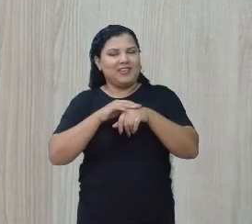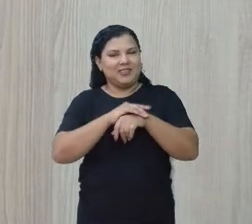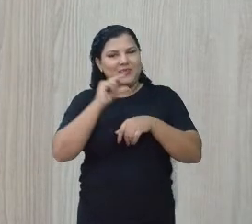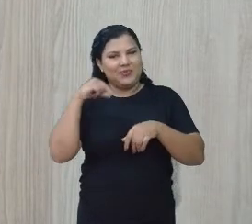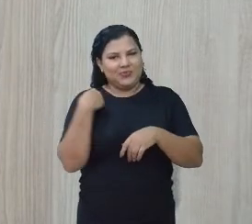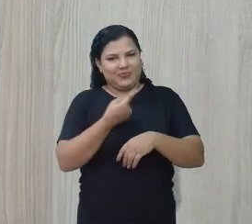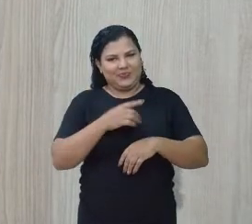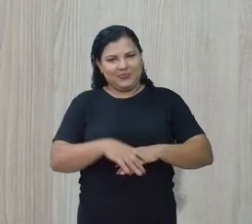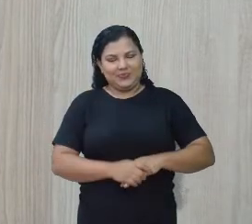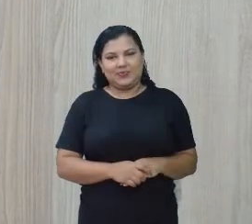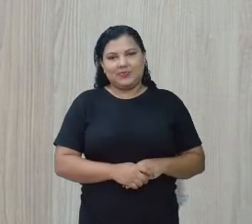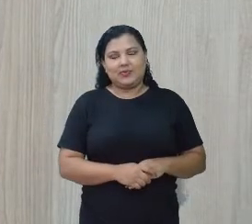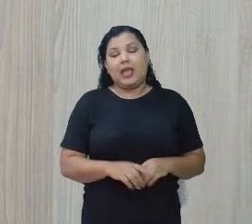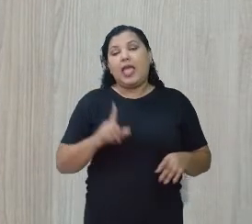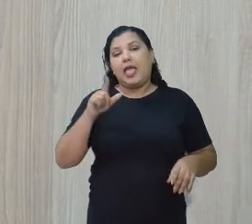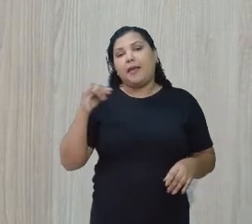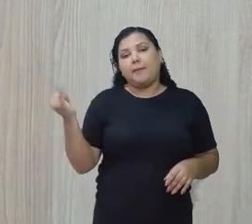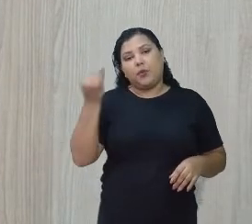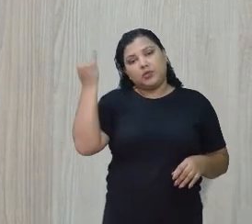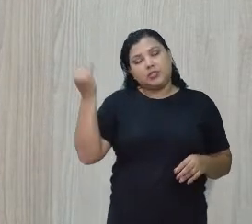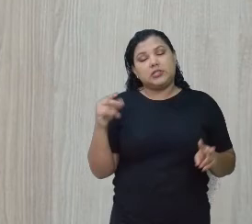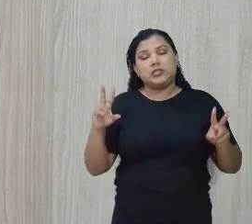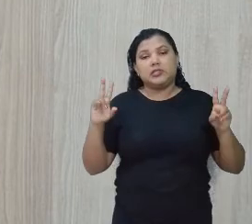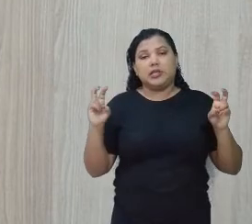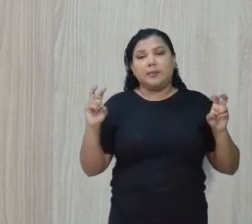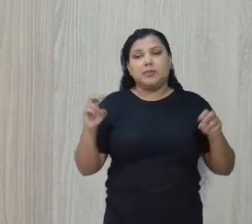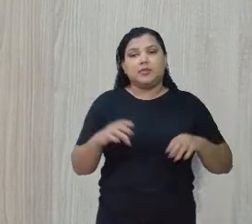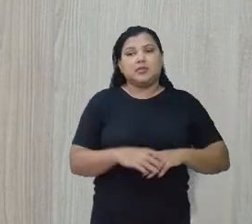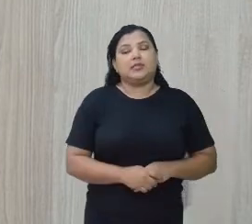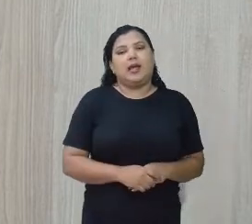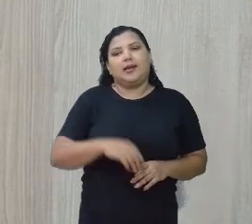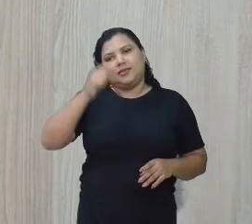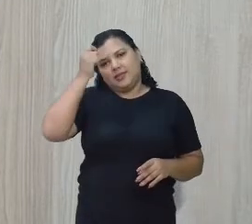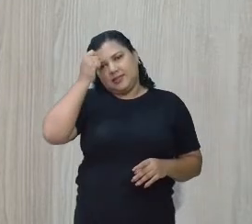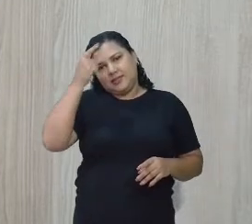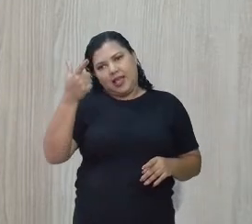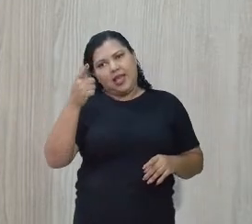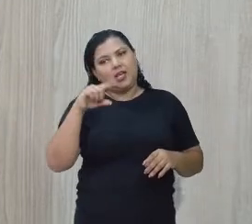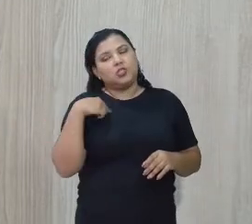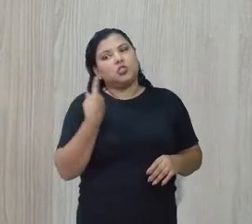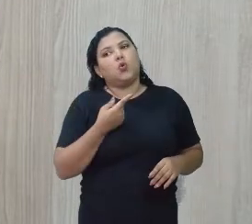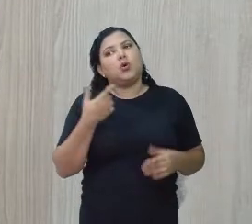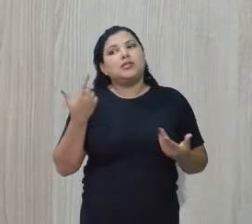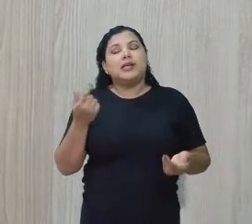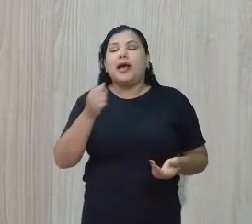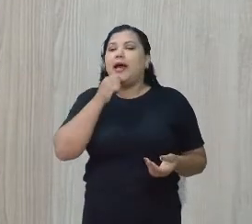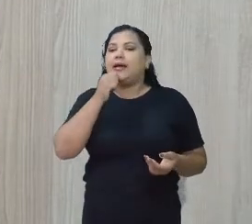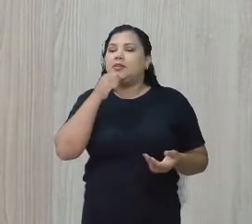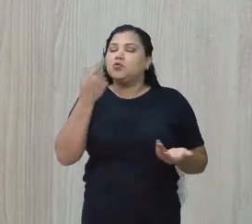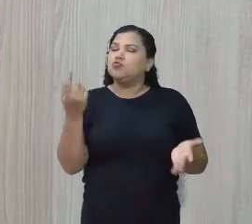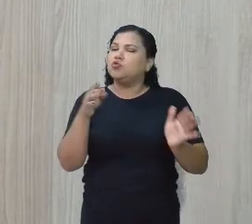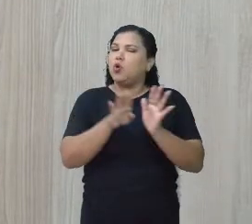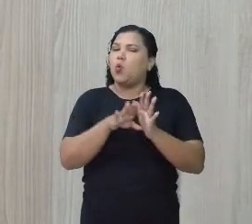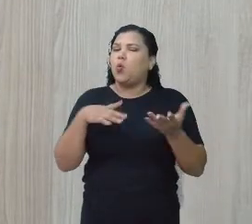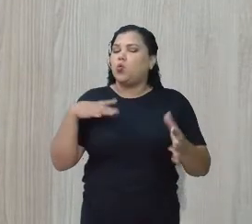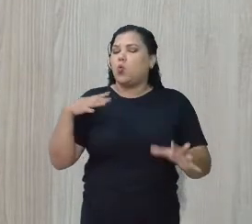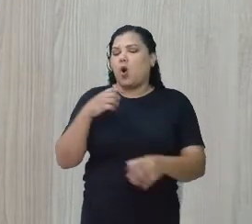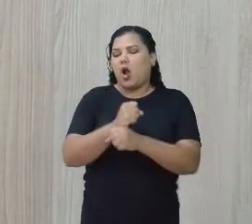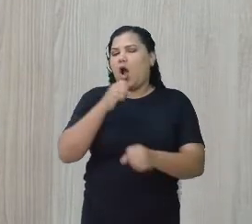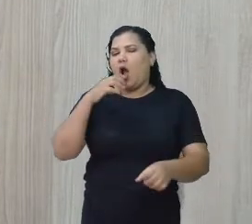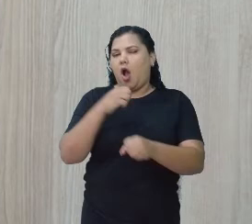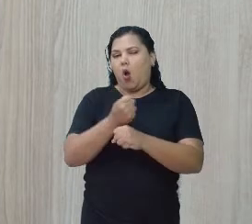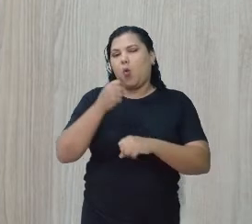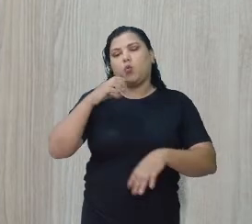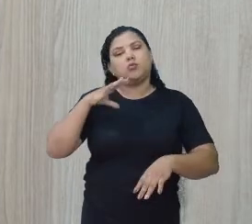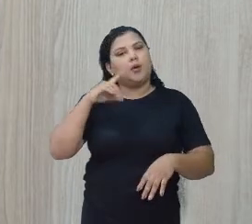né? É bastante importante essa questão aí da ideia, né? A gente não chegou basicamente no cálculo em